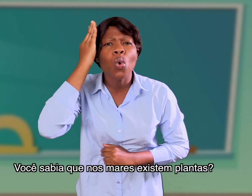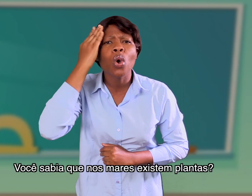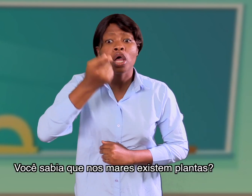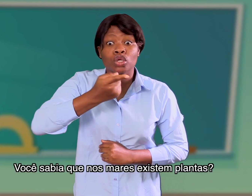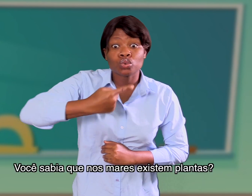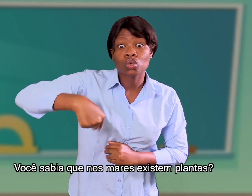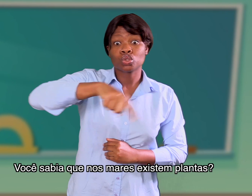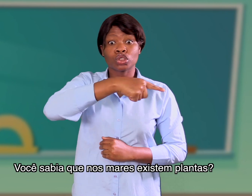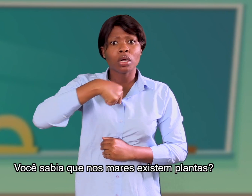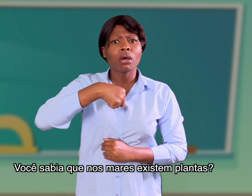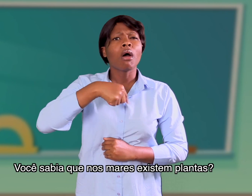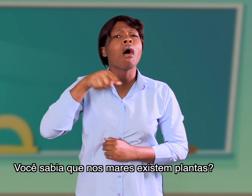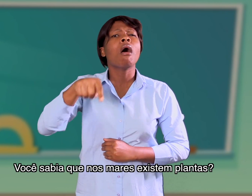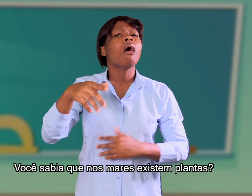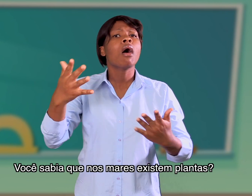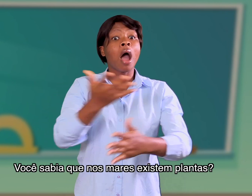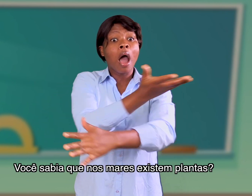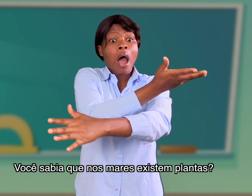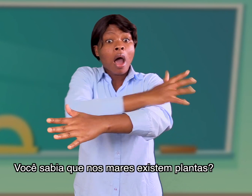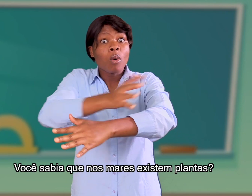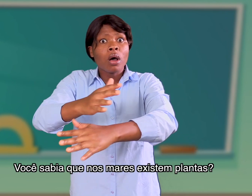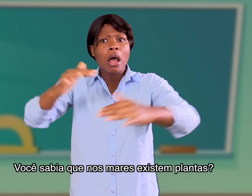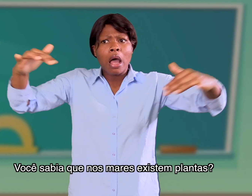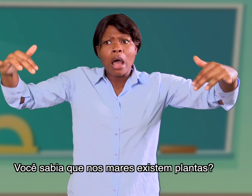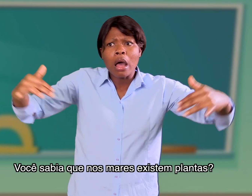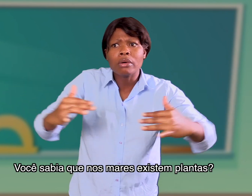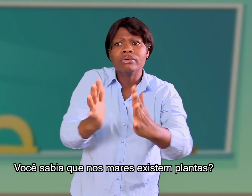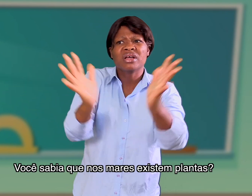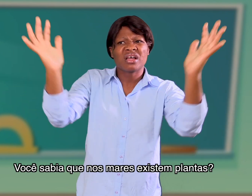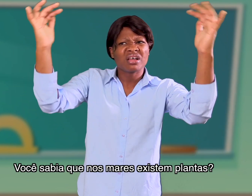Você sabia que nos mares existem plantas?